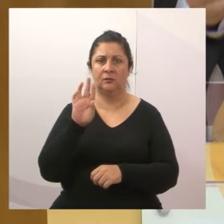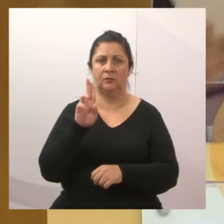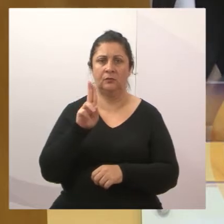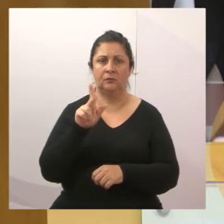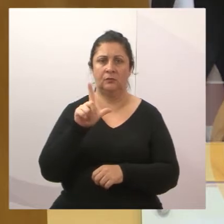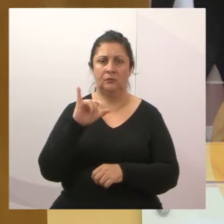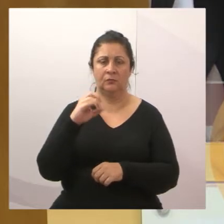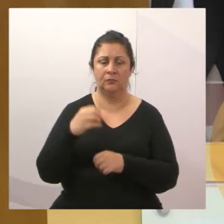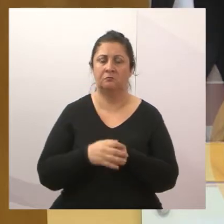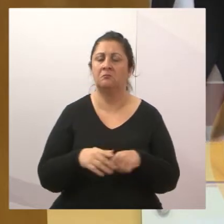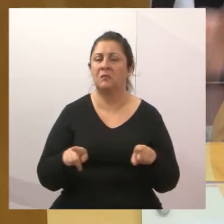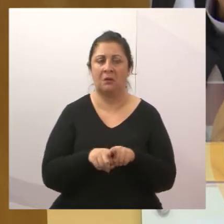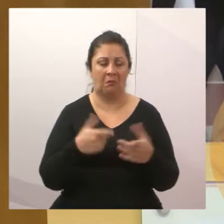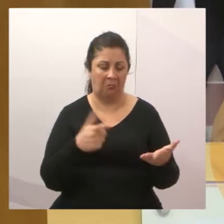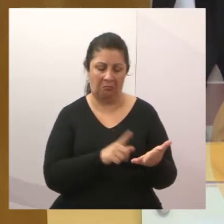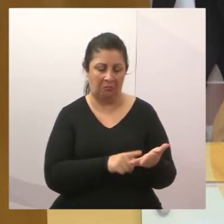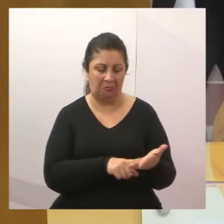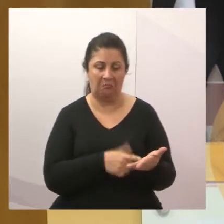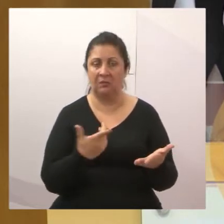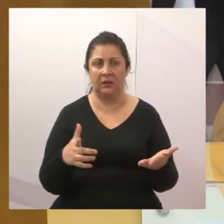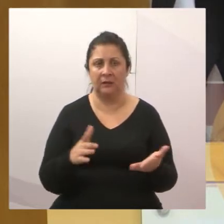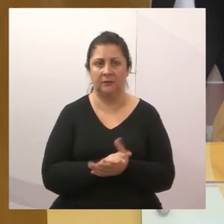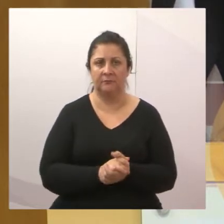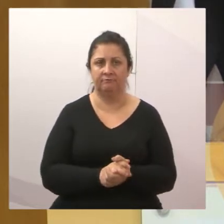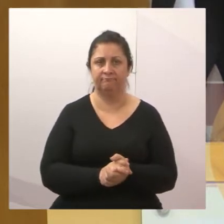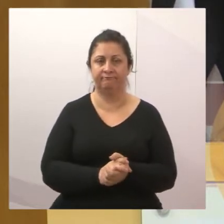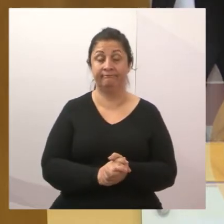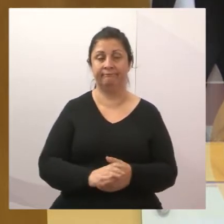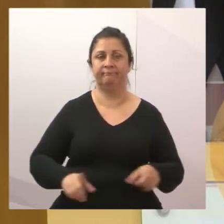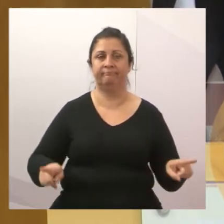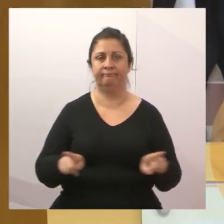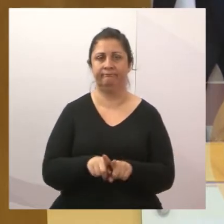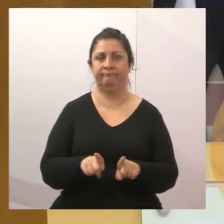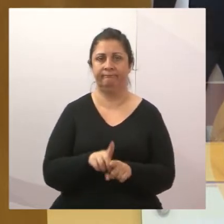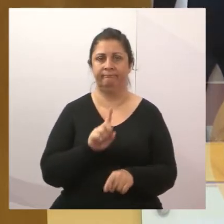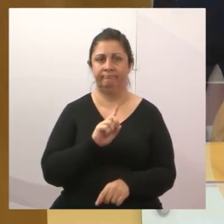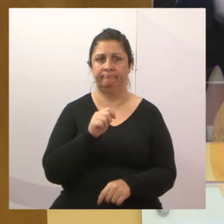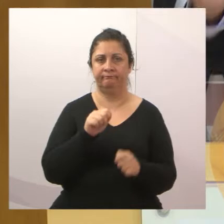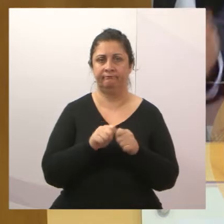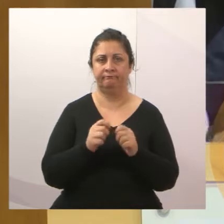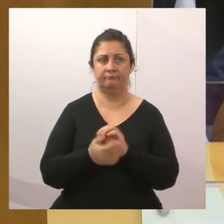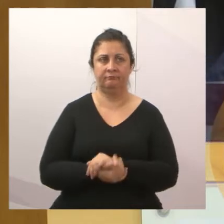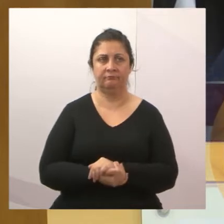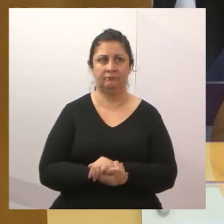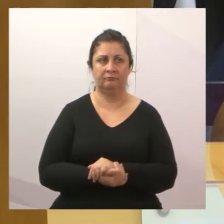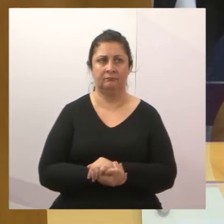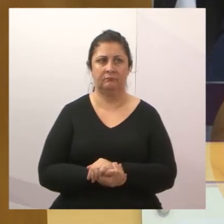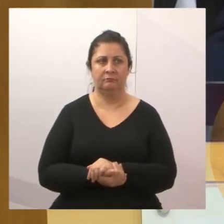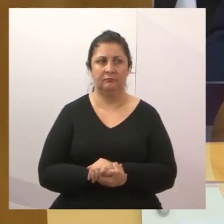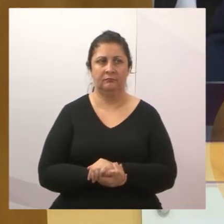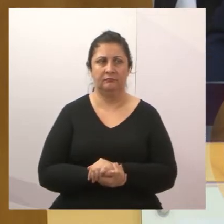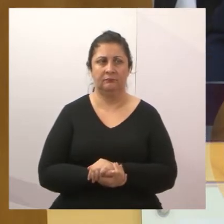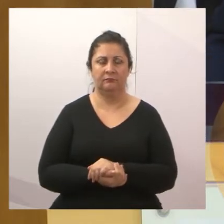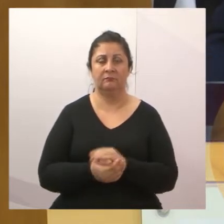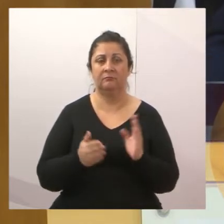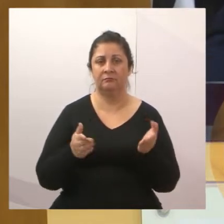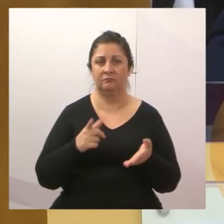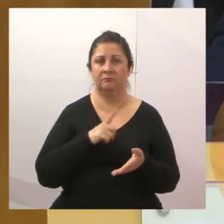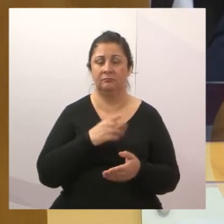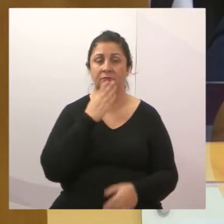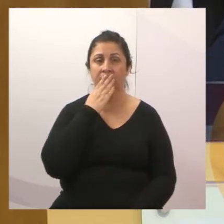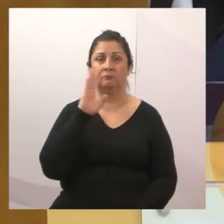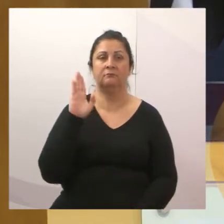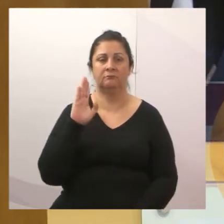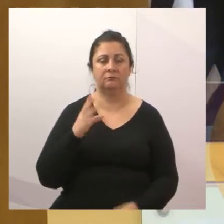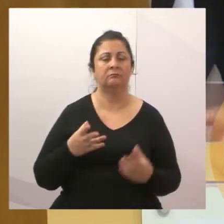e também não está no orçamento, ou seja, não será realizada. Agora, tem uma proposta que, para mim,